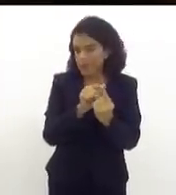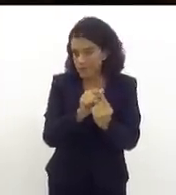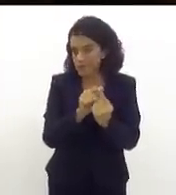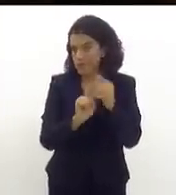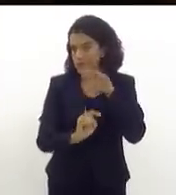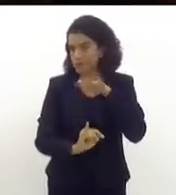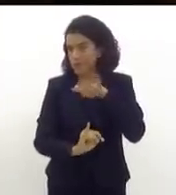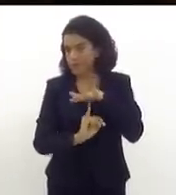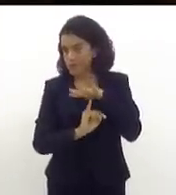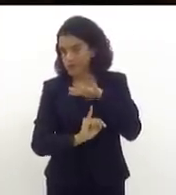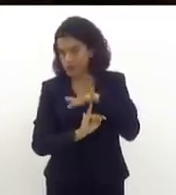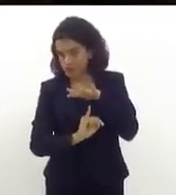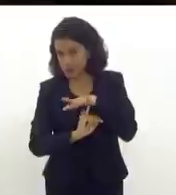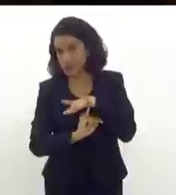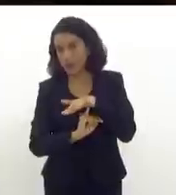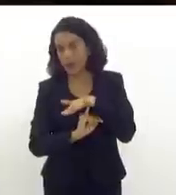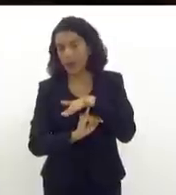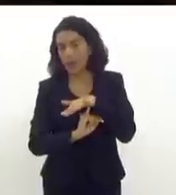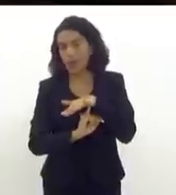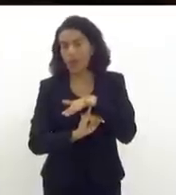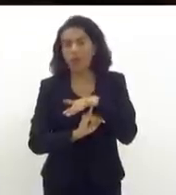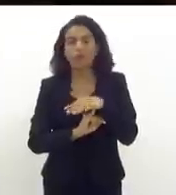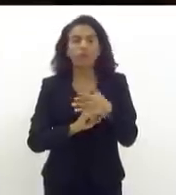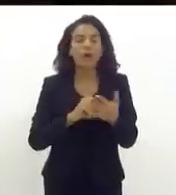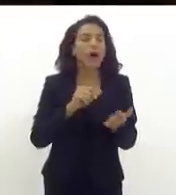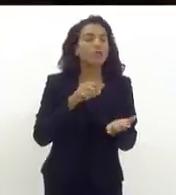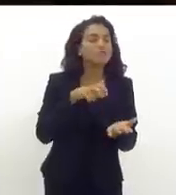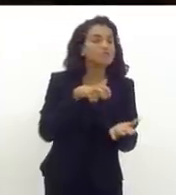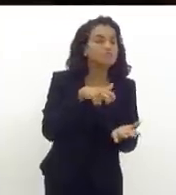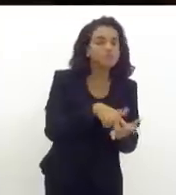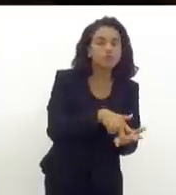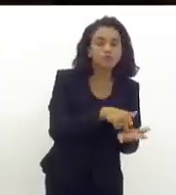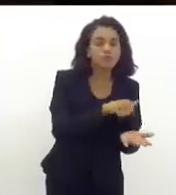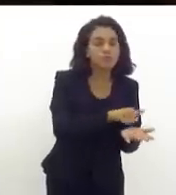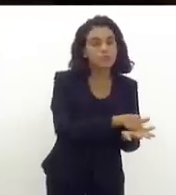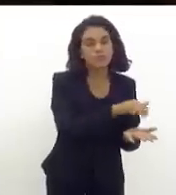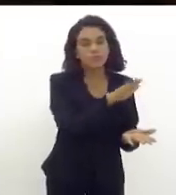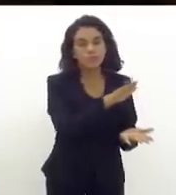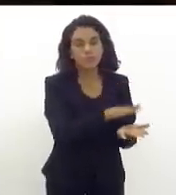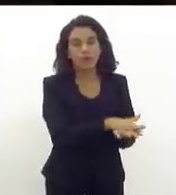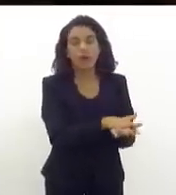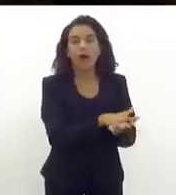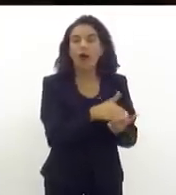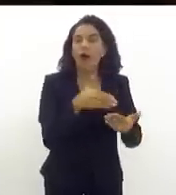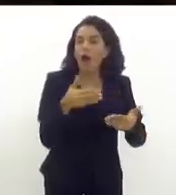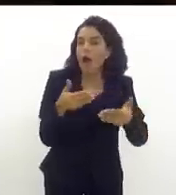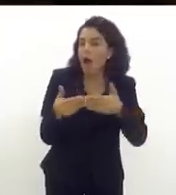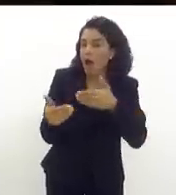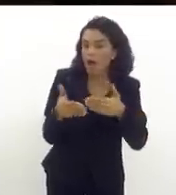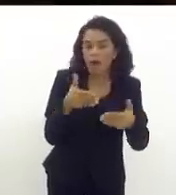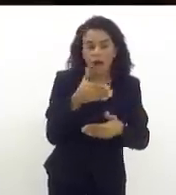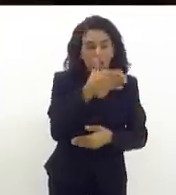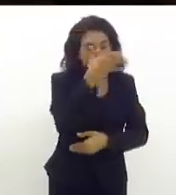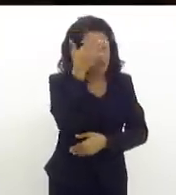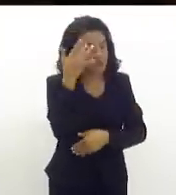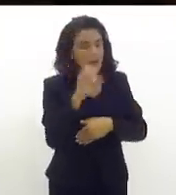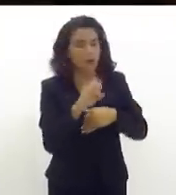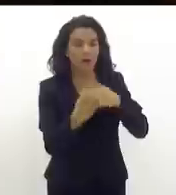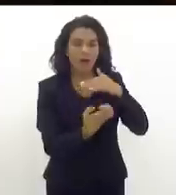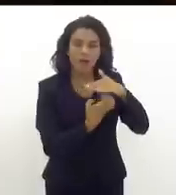institucional da punição a quem quer que seja que tenha